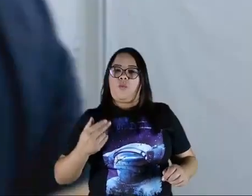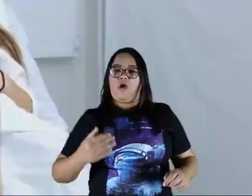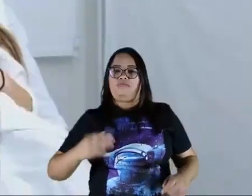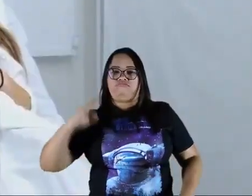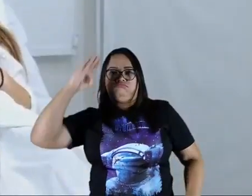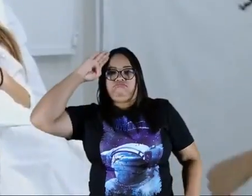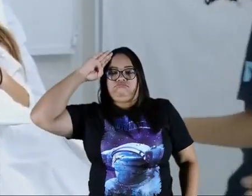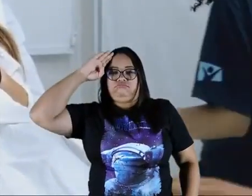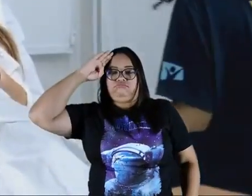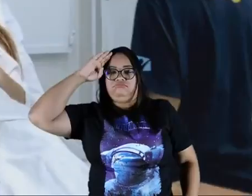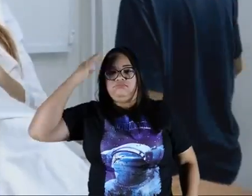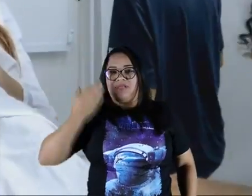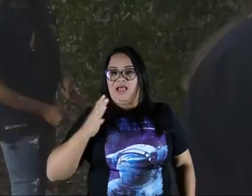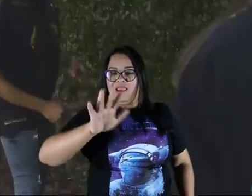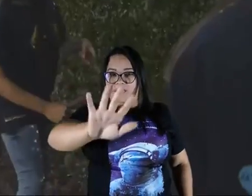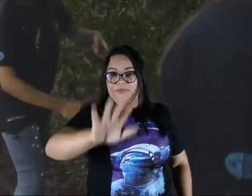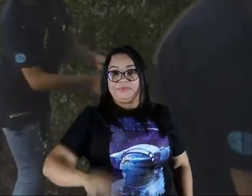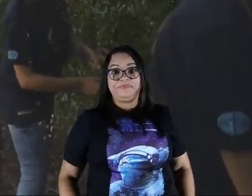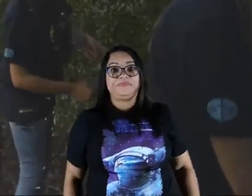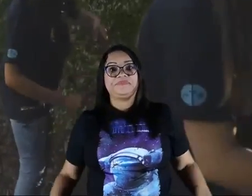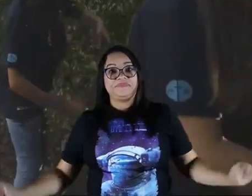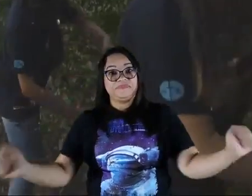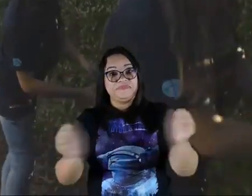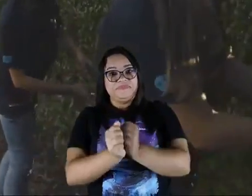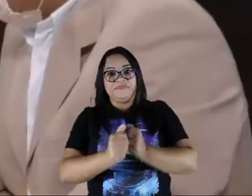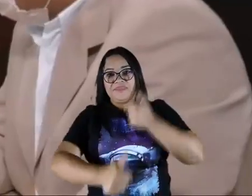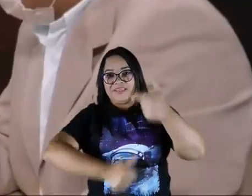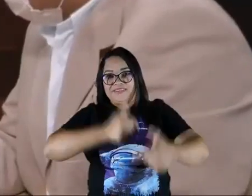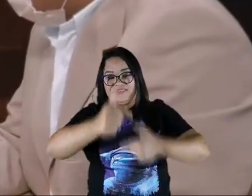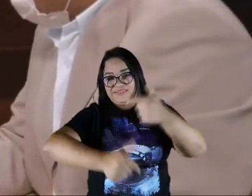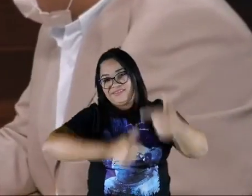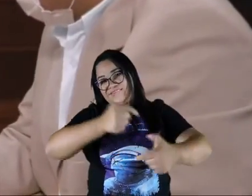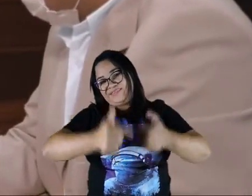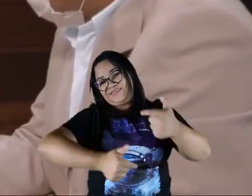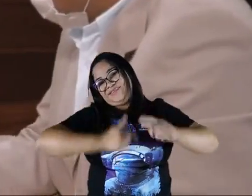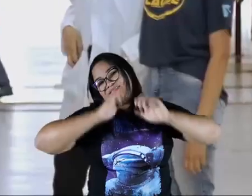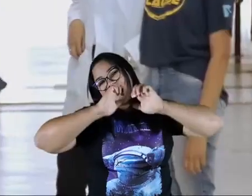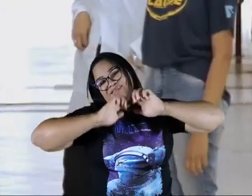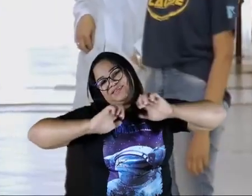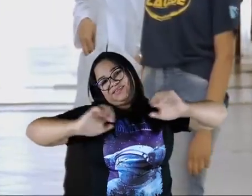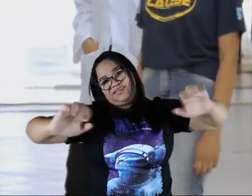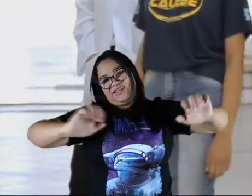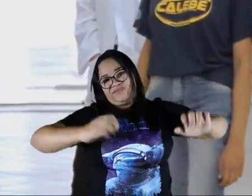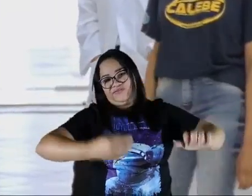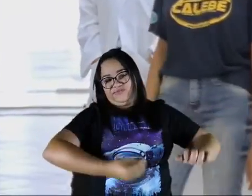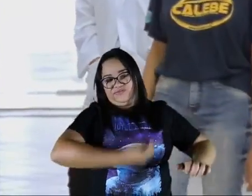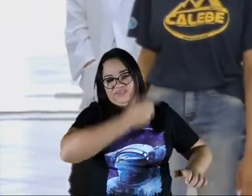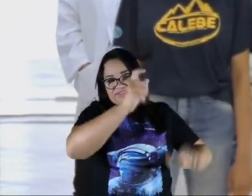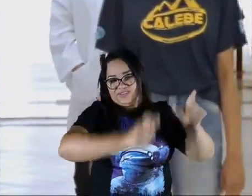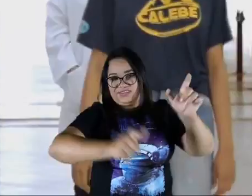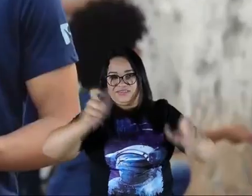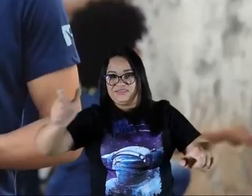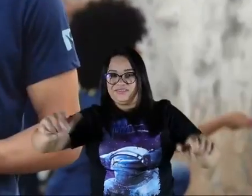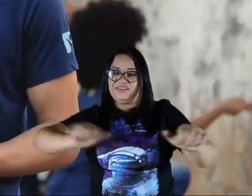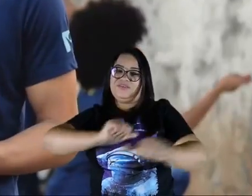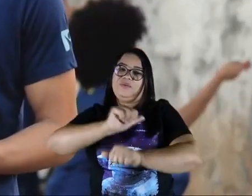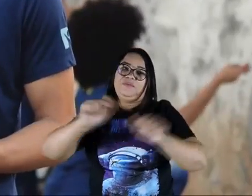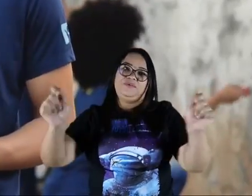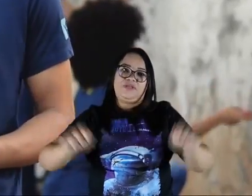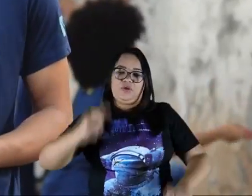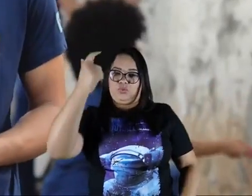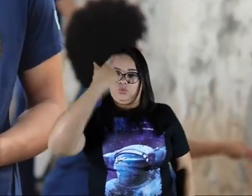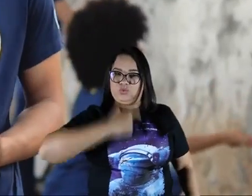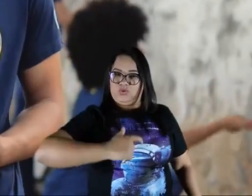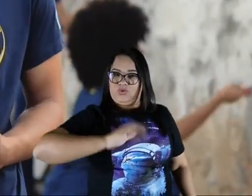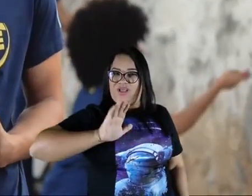Exército Caleb. E juntos, iremos mais longe, levando essa mensagem que transforma vidas. Eu sou